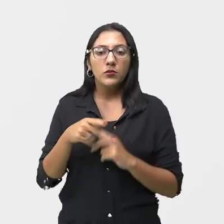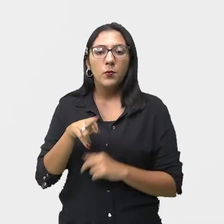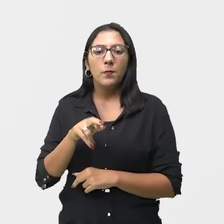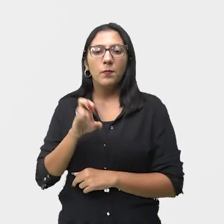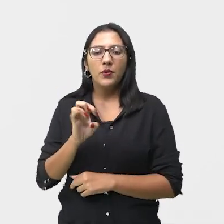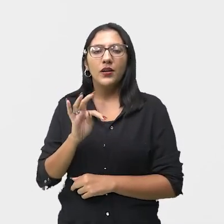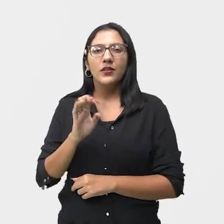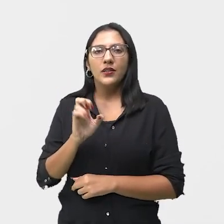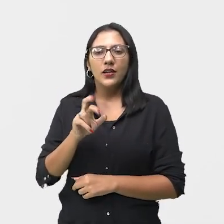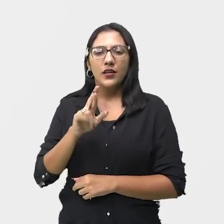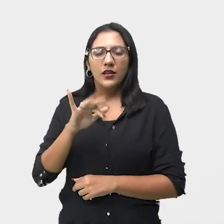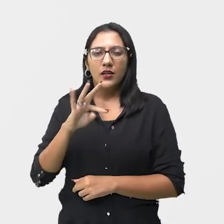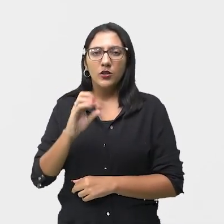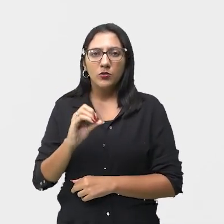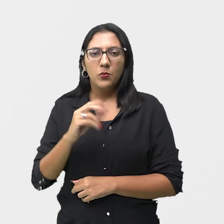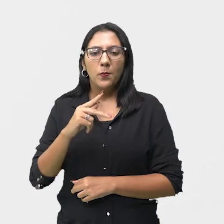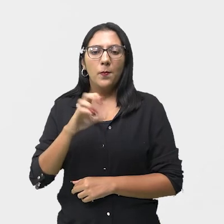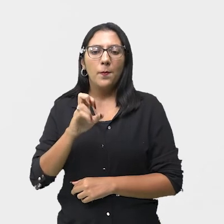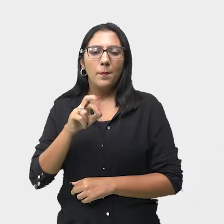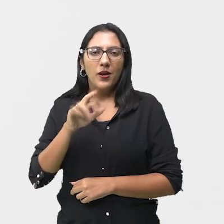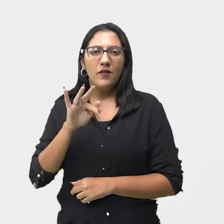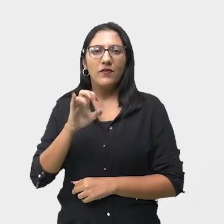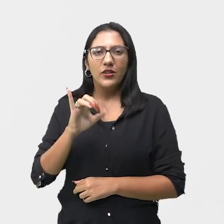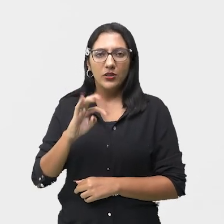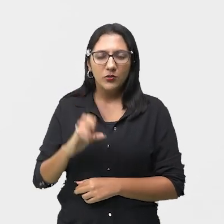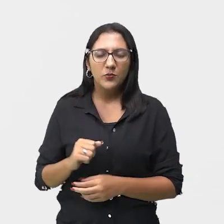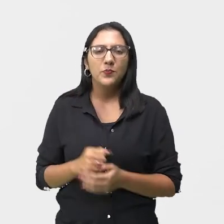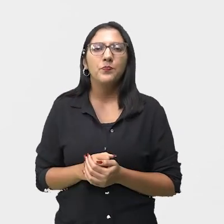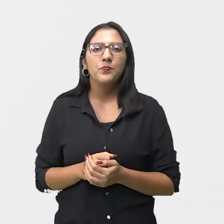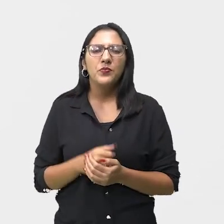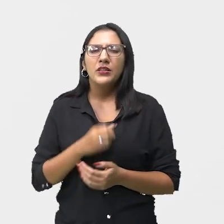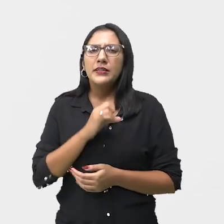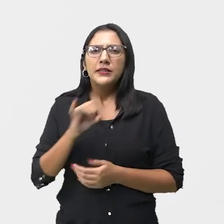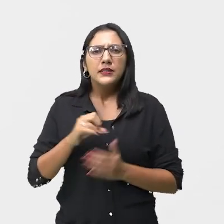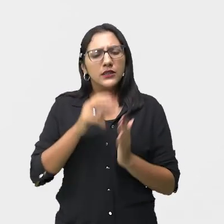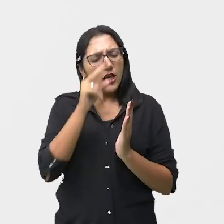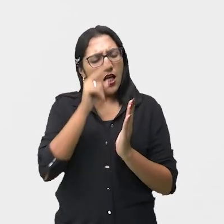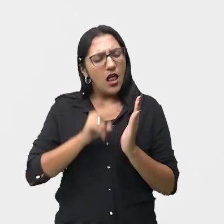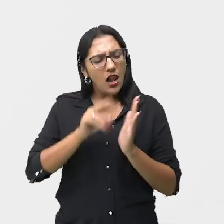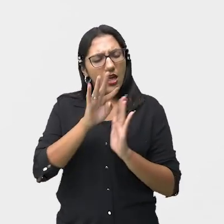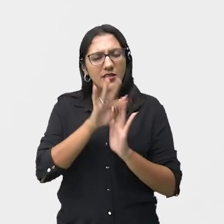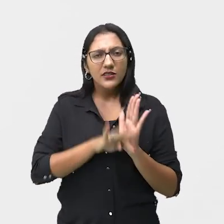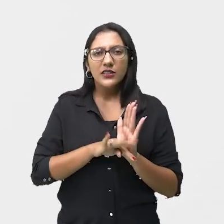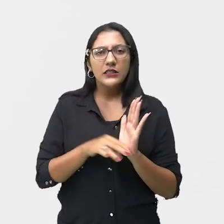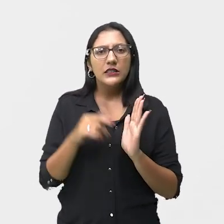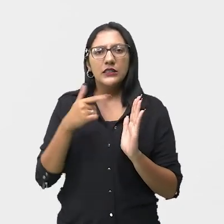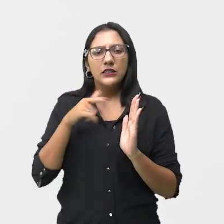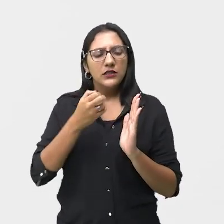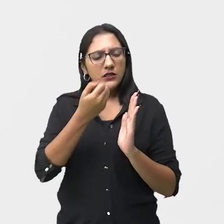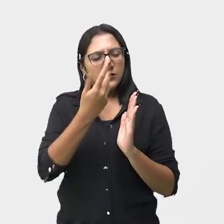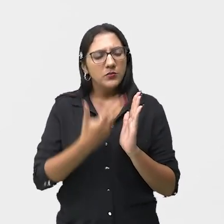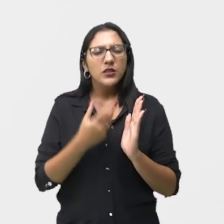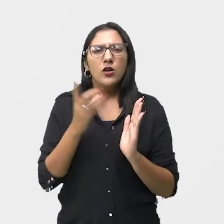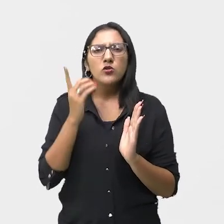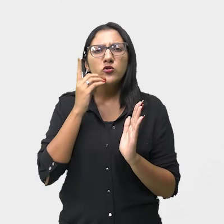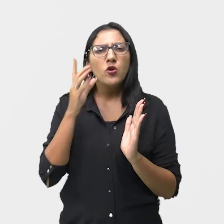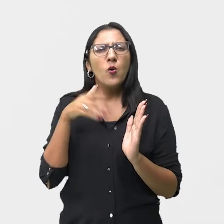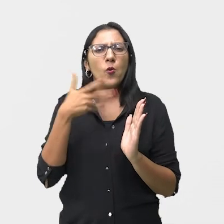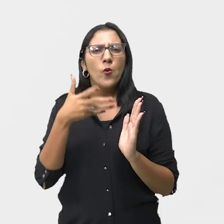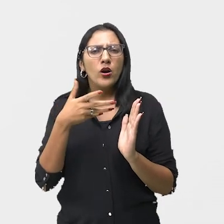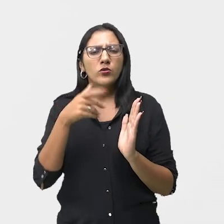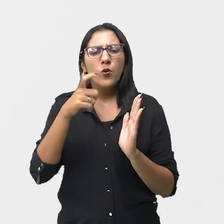perfeito. Quando o texto não traz uma clara indicação sobre quando os fatos aconteceram,